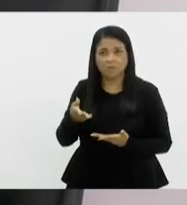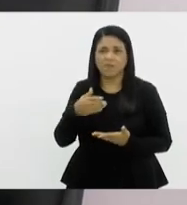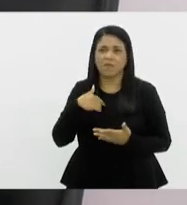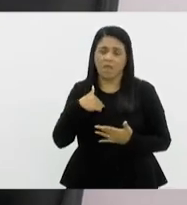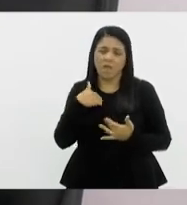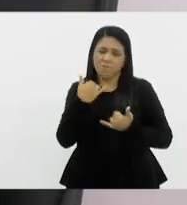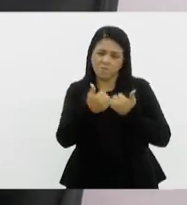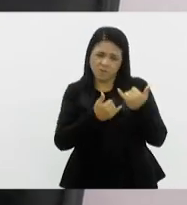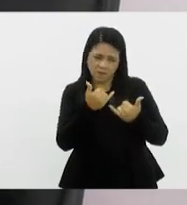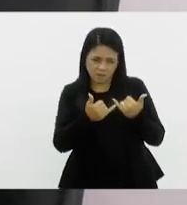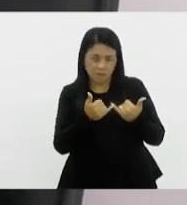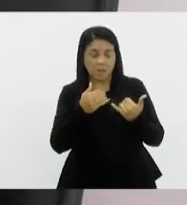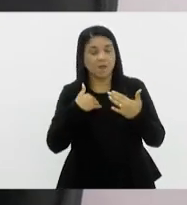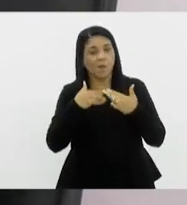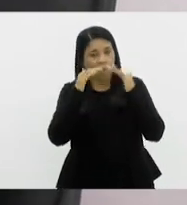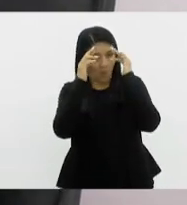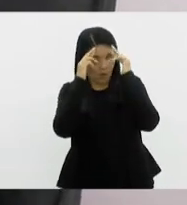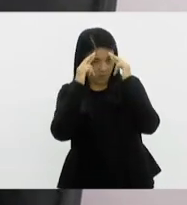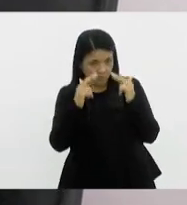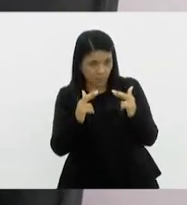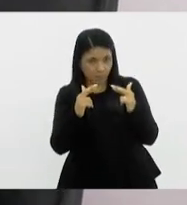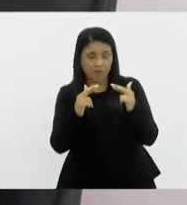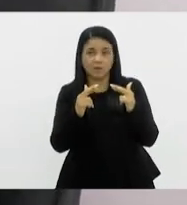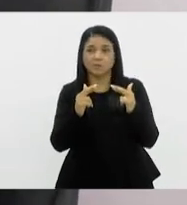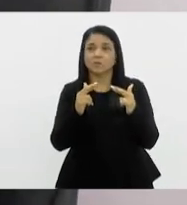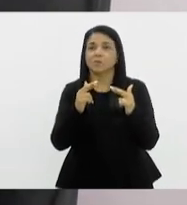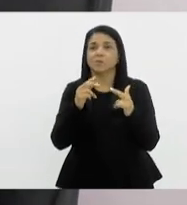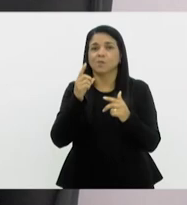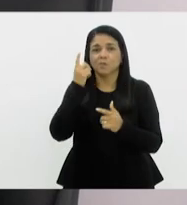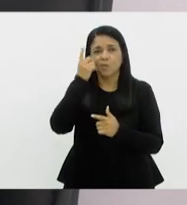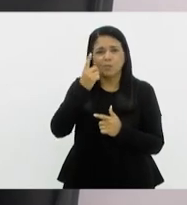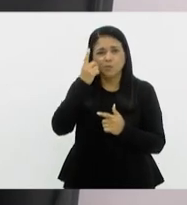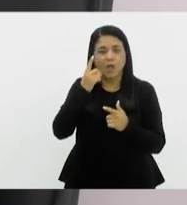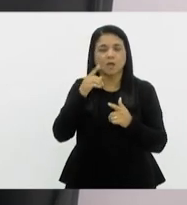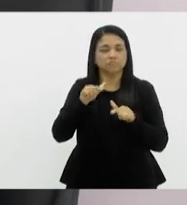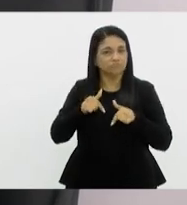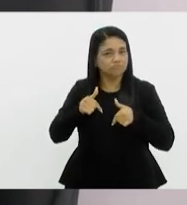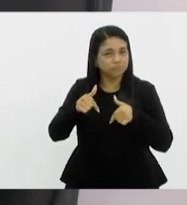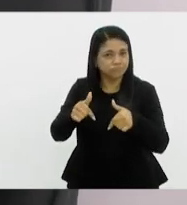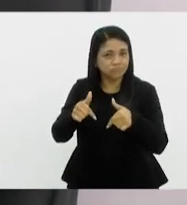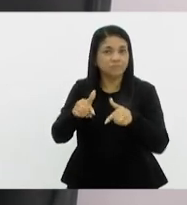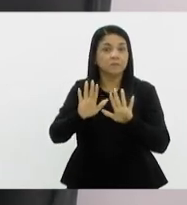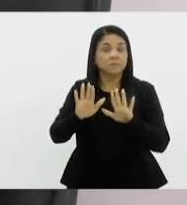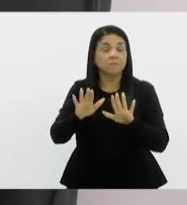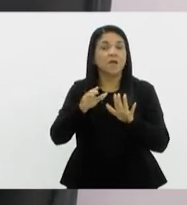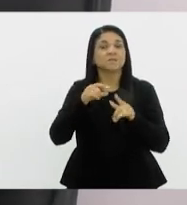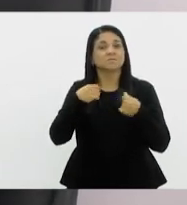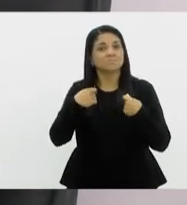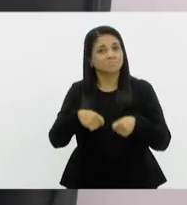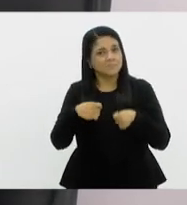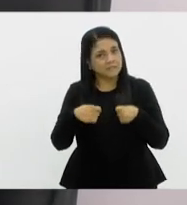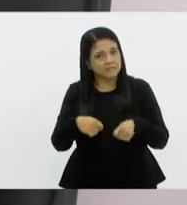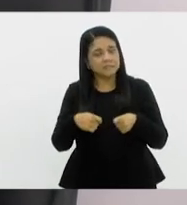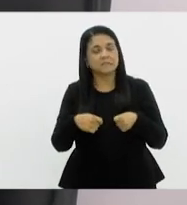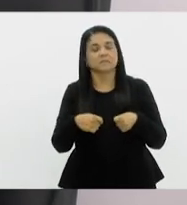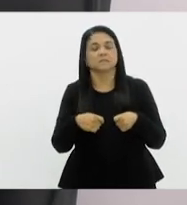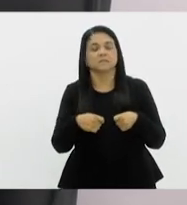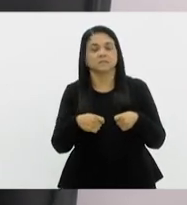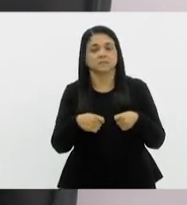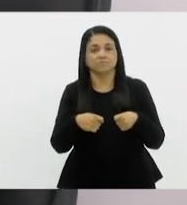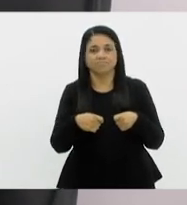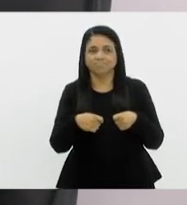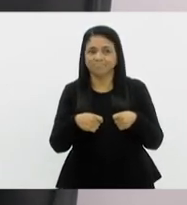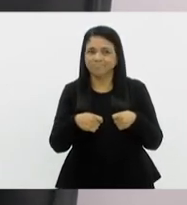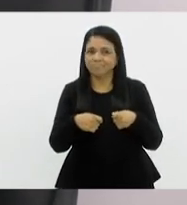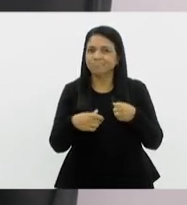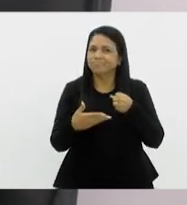assim, respeito a iniciativa de qualquer parlamentar, mas as iniciativas têm que ter o mínimo de amparo